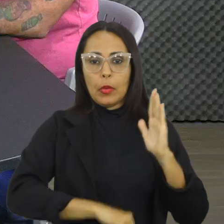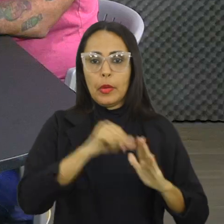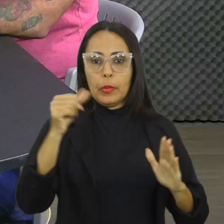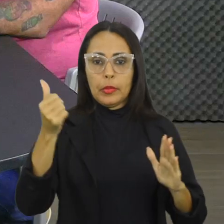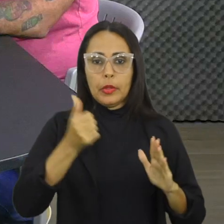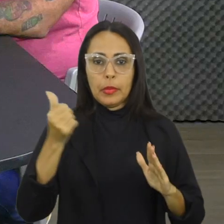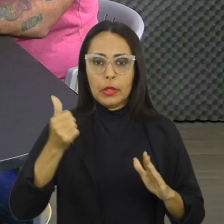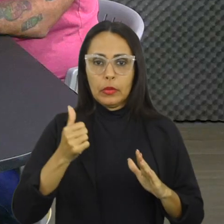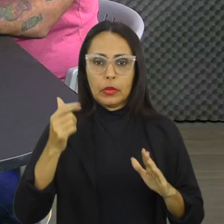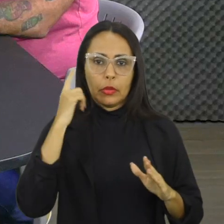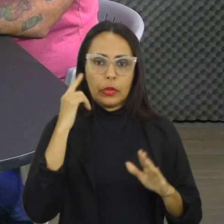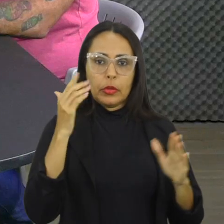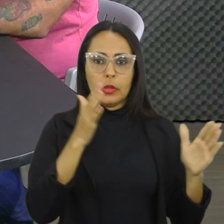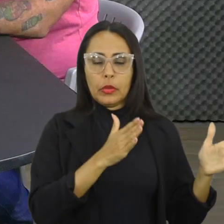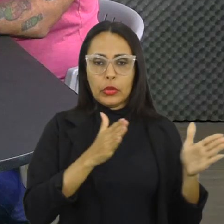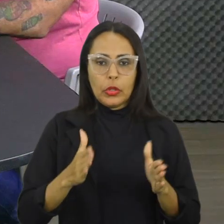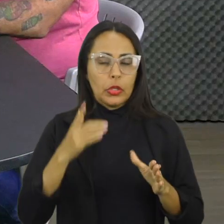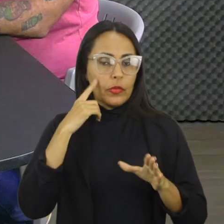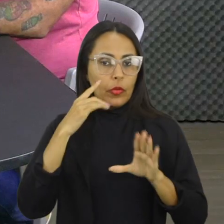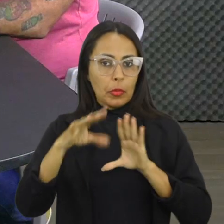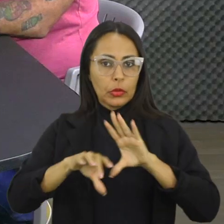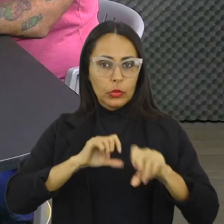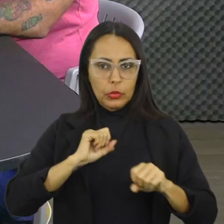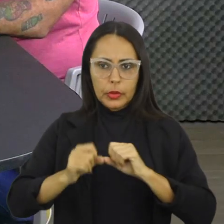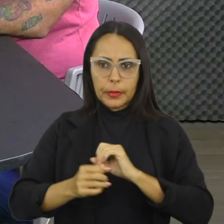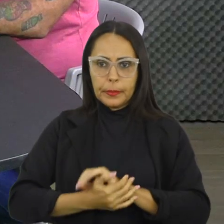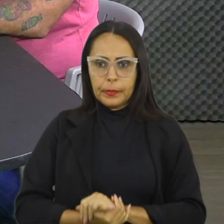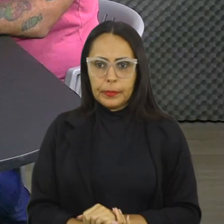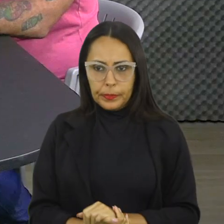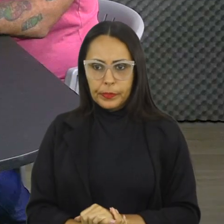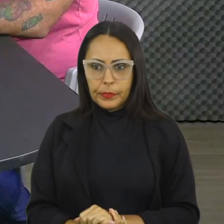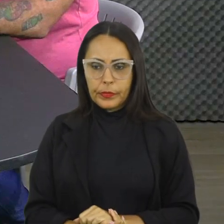coro, que foi o coro do meu recital de formatura,